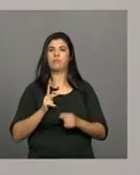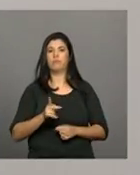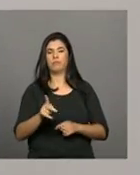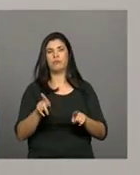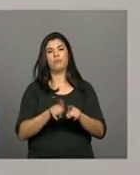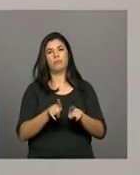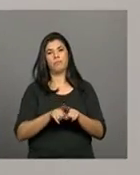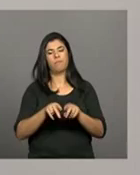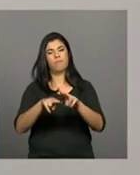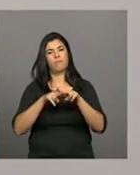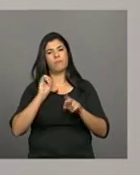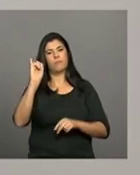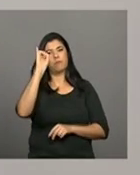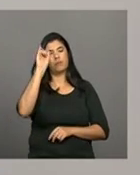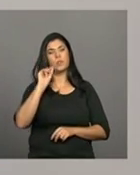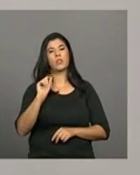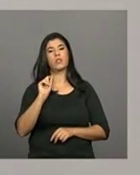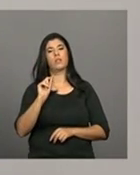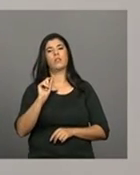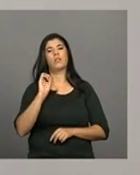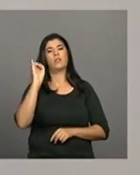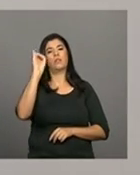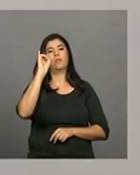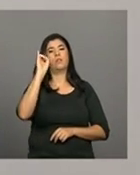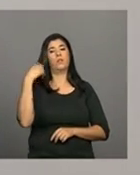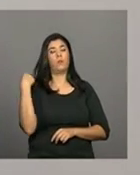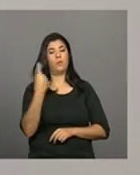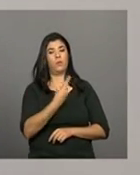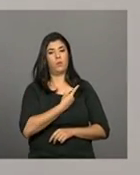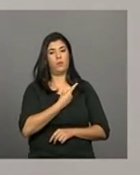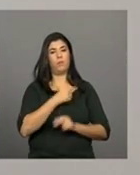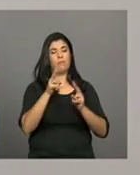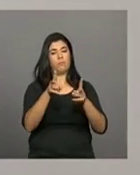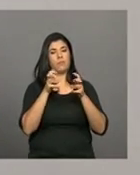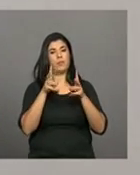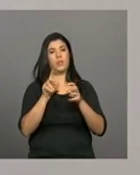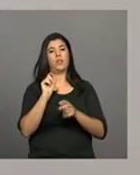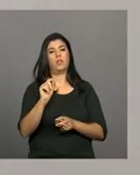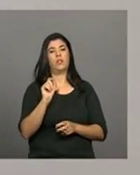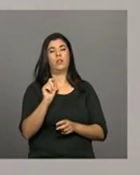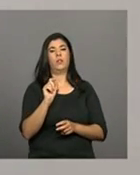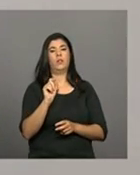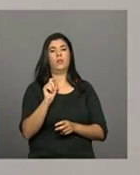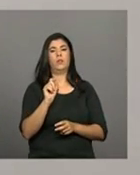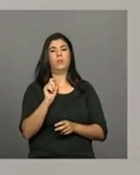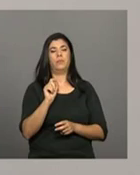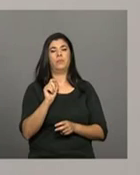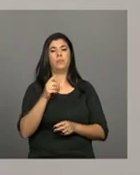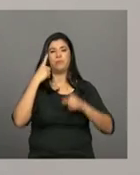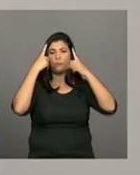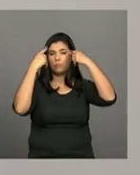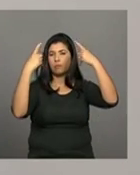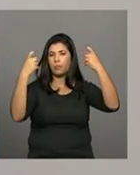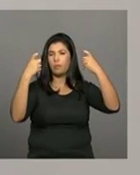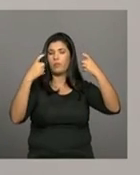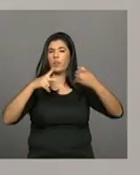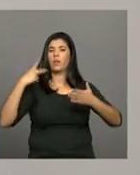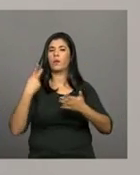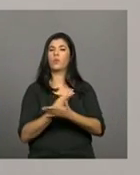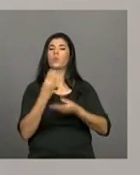por isso, é muito importante a gente perceber que a violência se